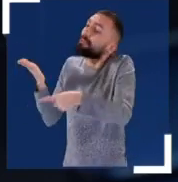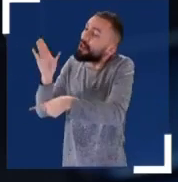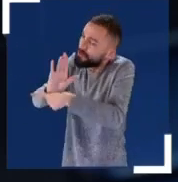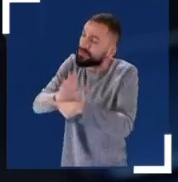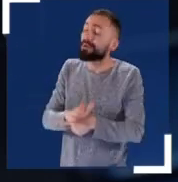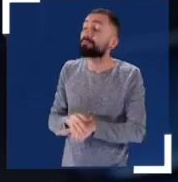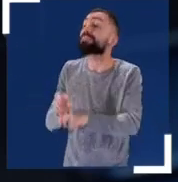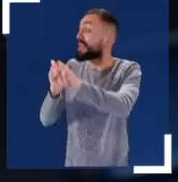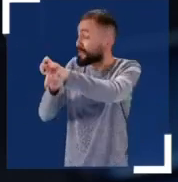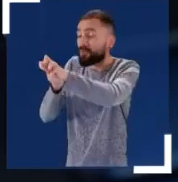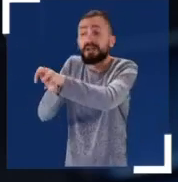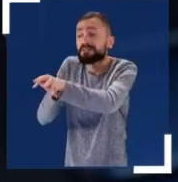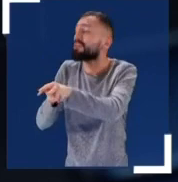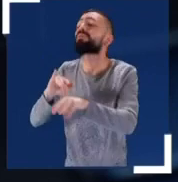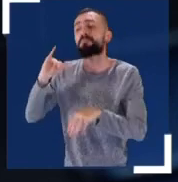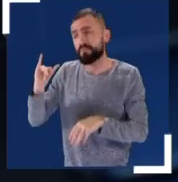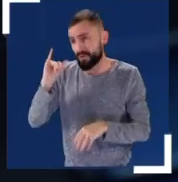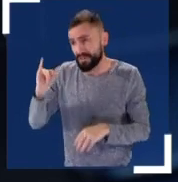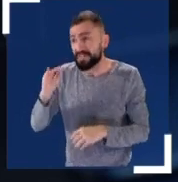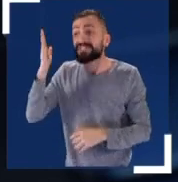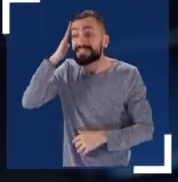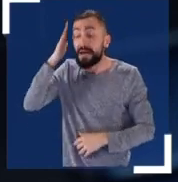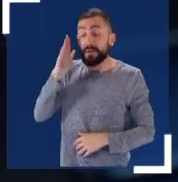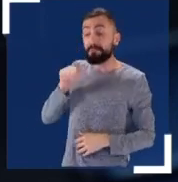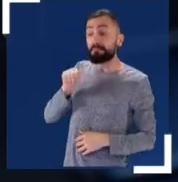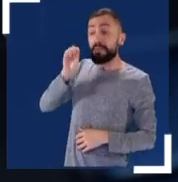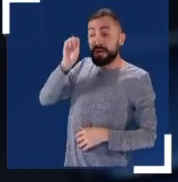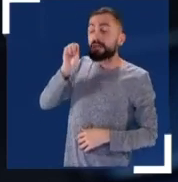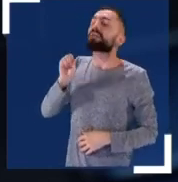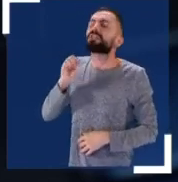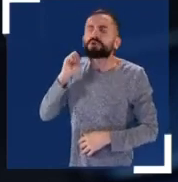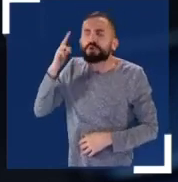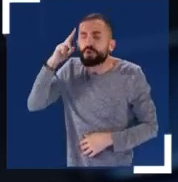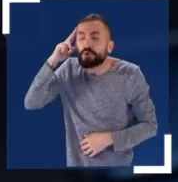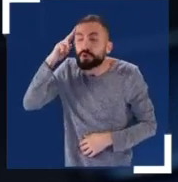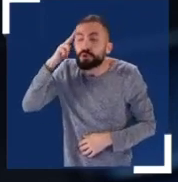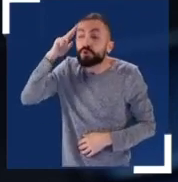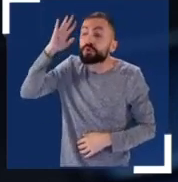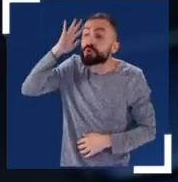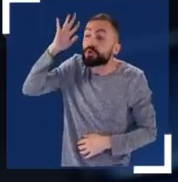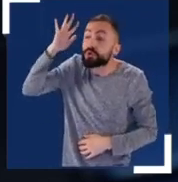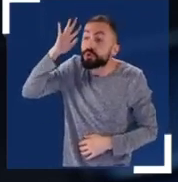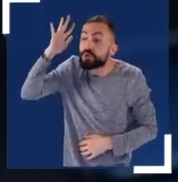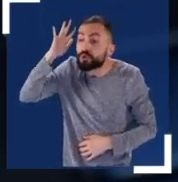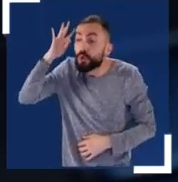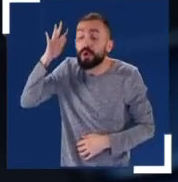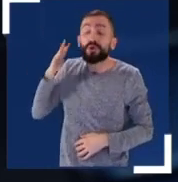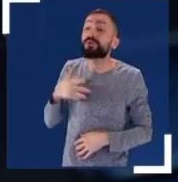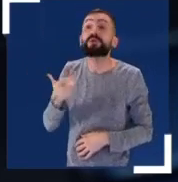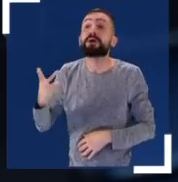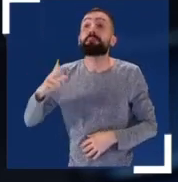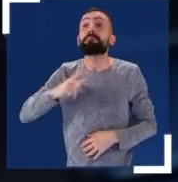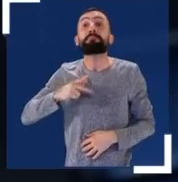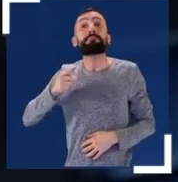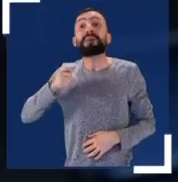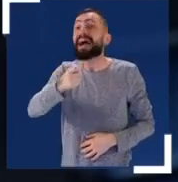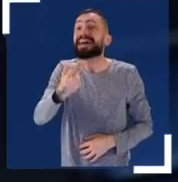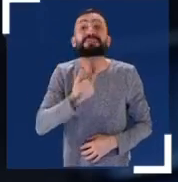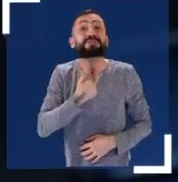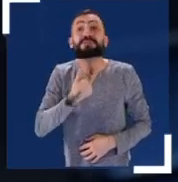Educação também, o sonho de uma mãe que não tem condições de pagar uma escola privada, é